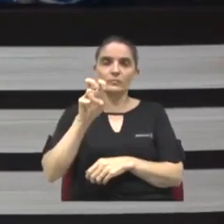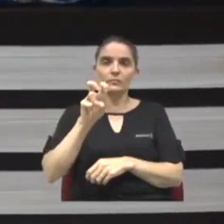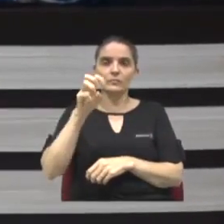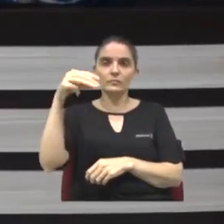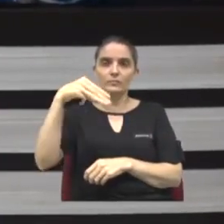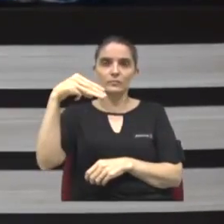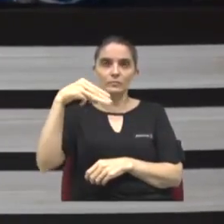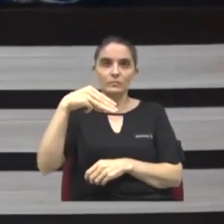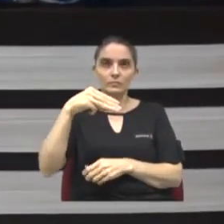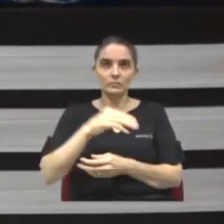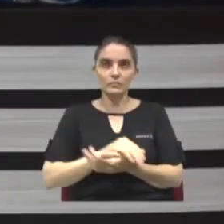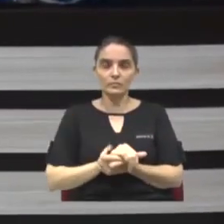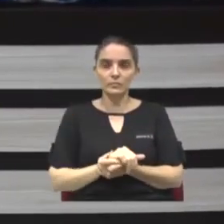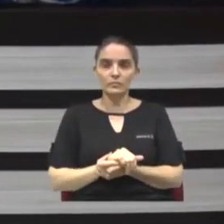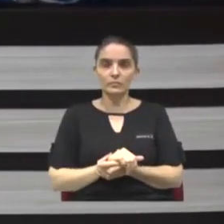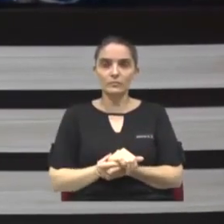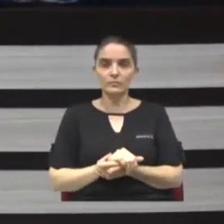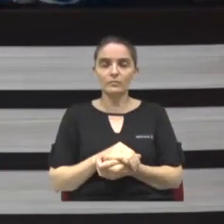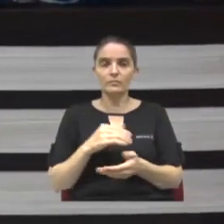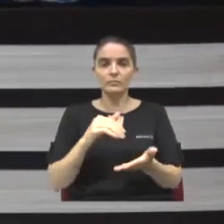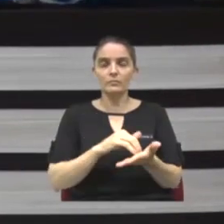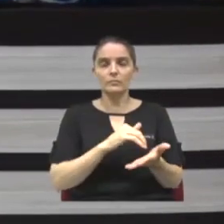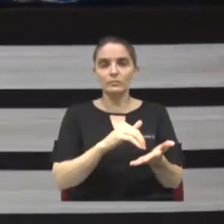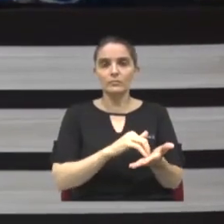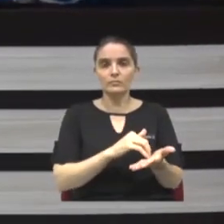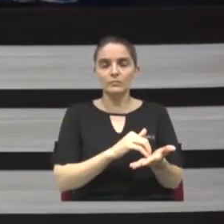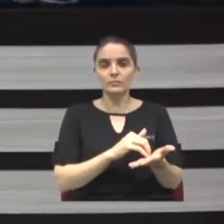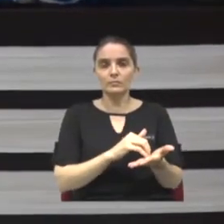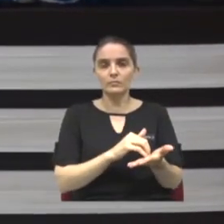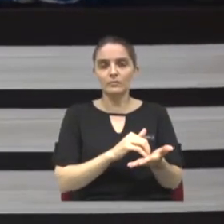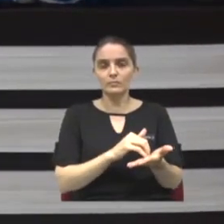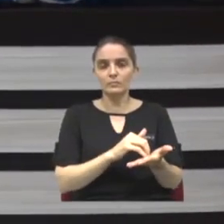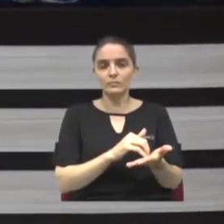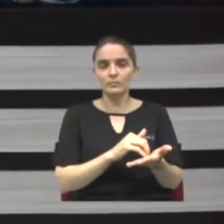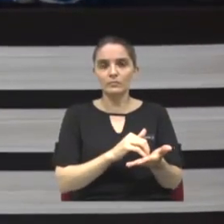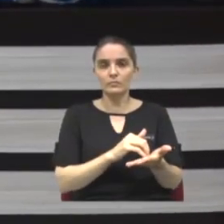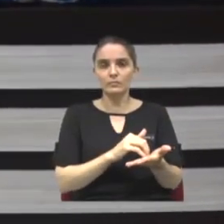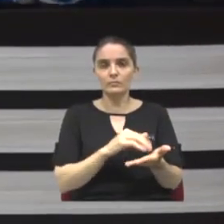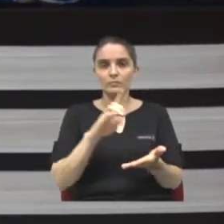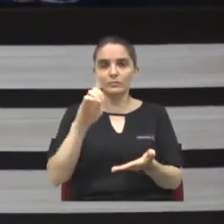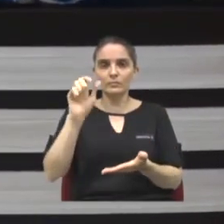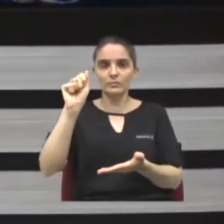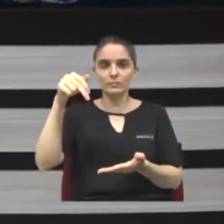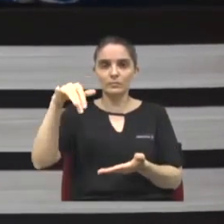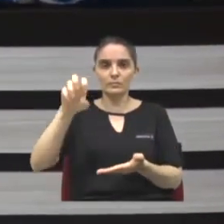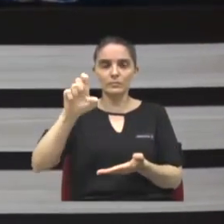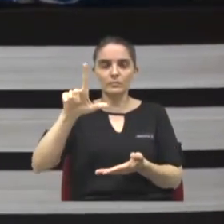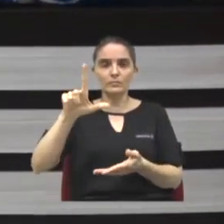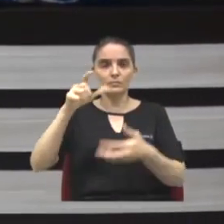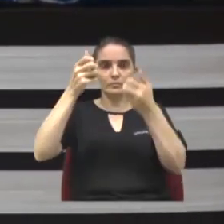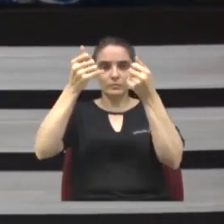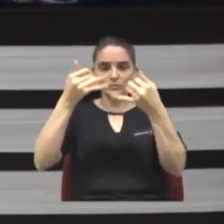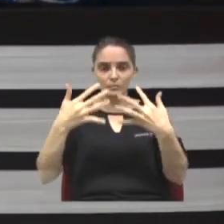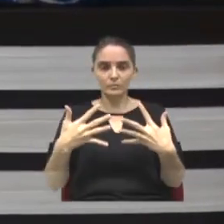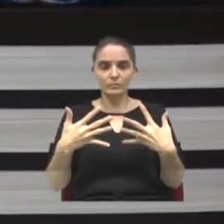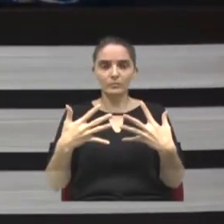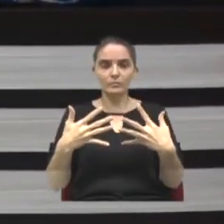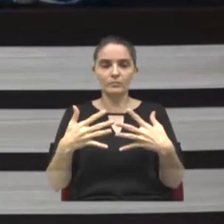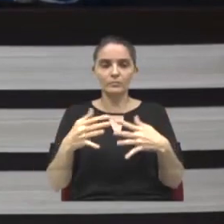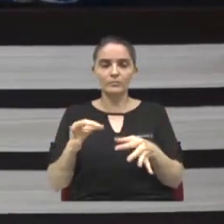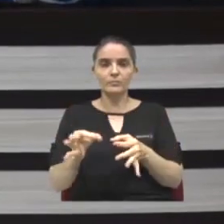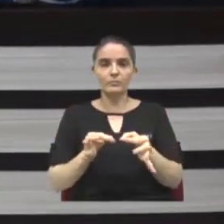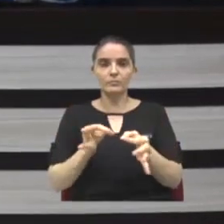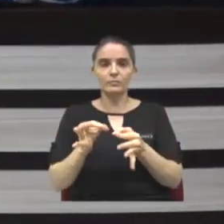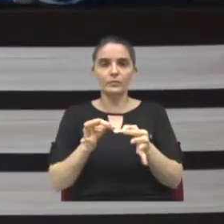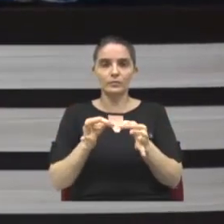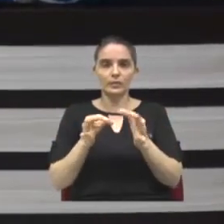minutos, para o secretário, doutor Daniel, fazer uma explicação sobre o projeto, o